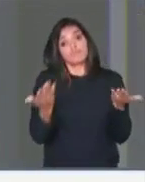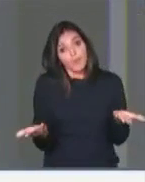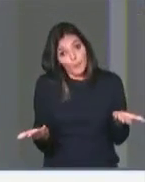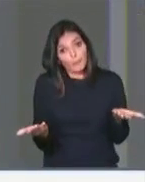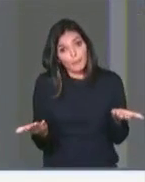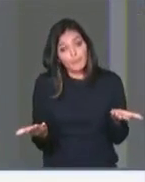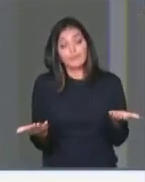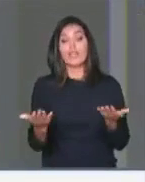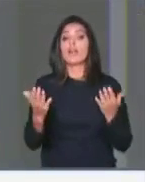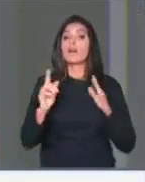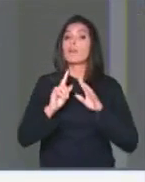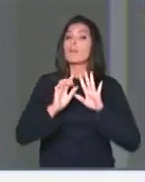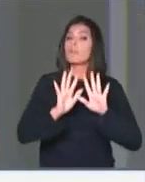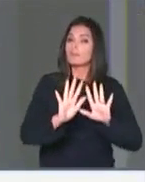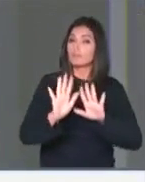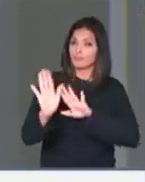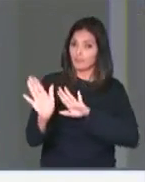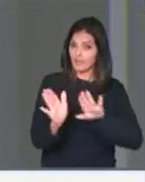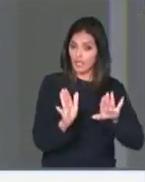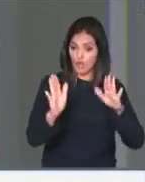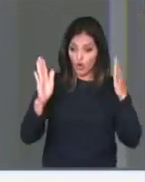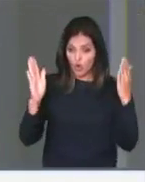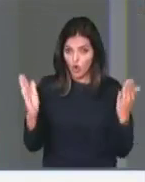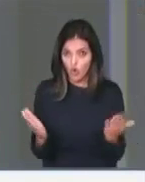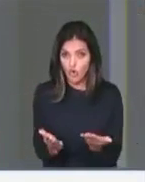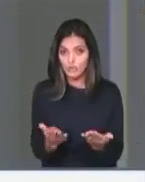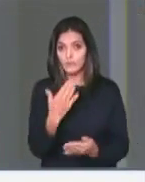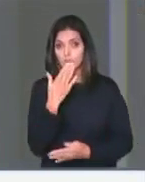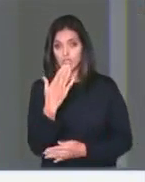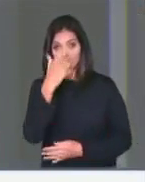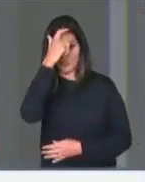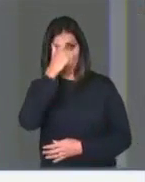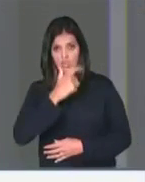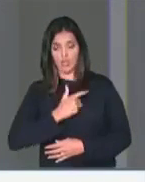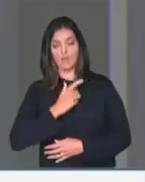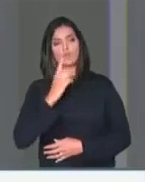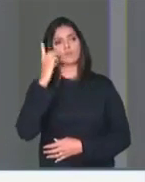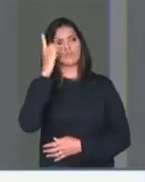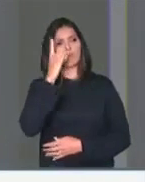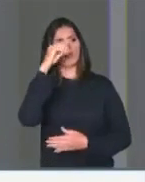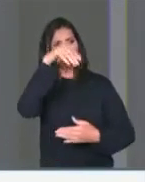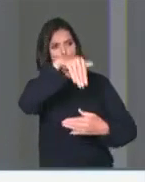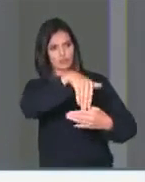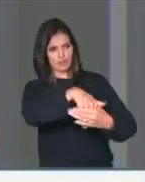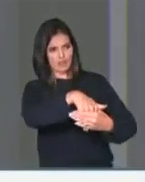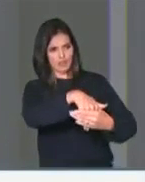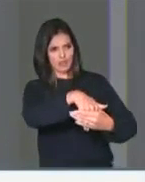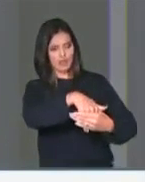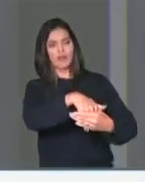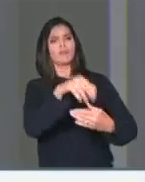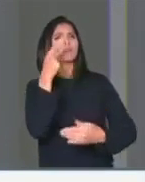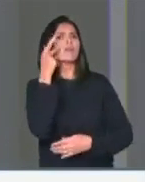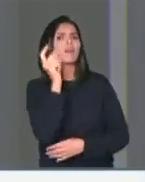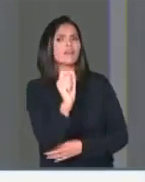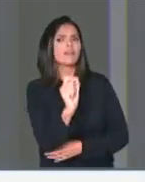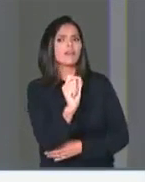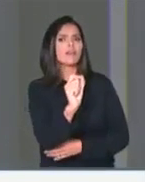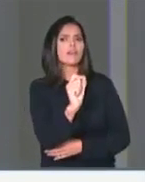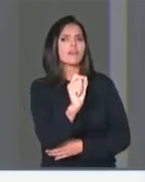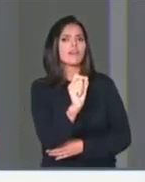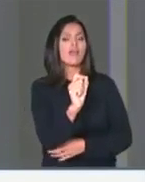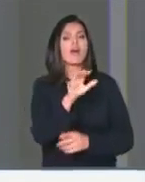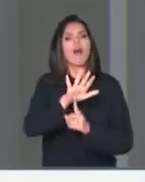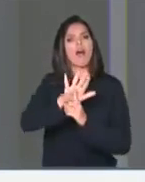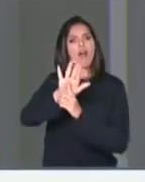aconteça porém hoje me pediram para votar como o trabalho pela fastamento